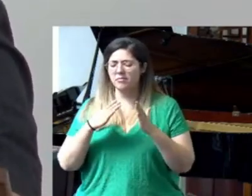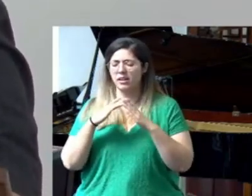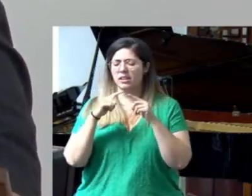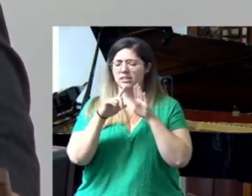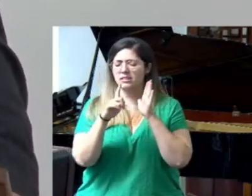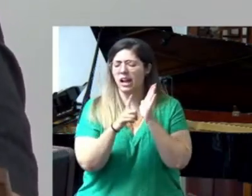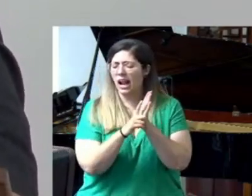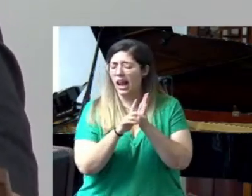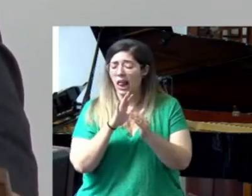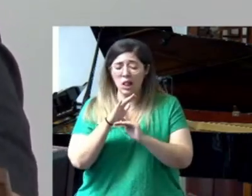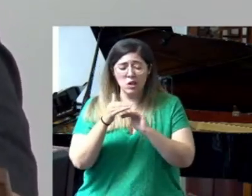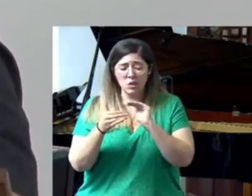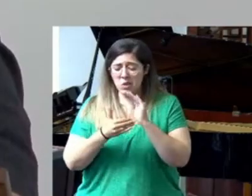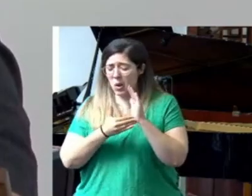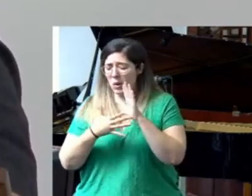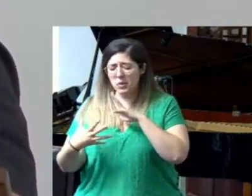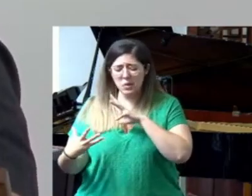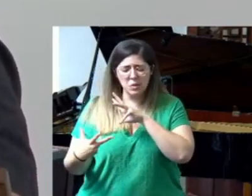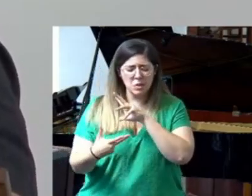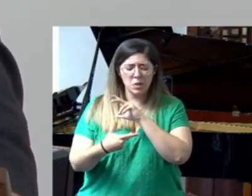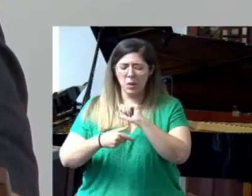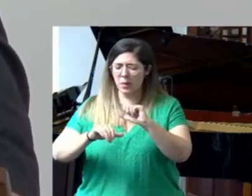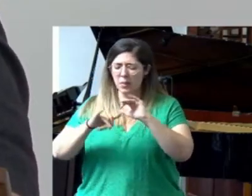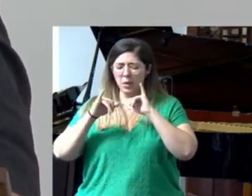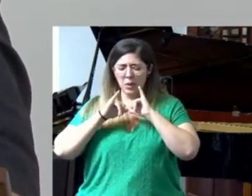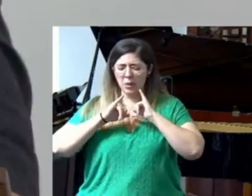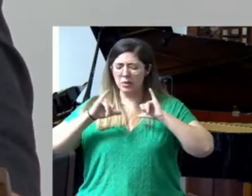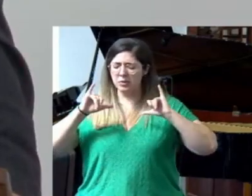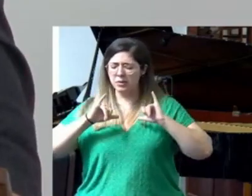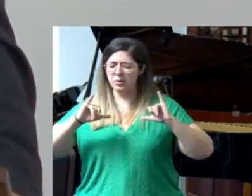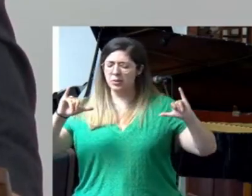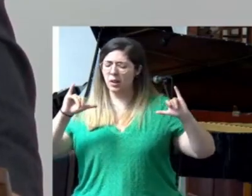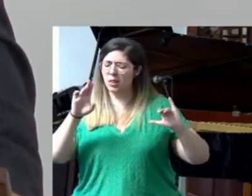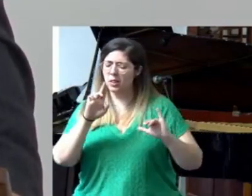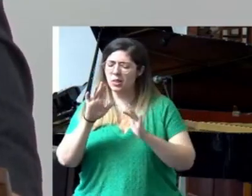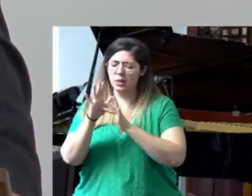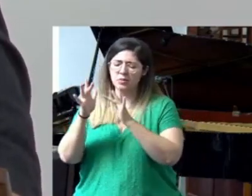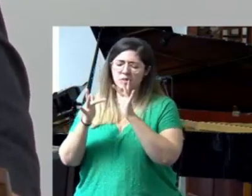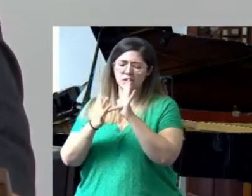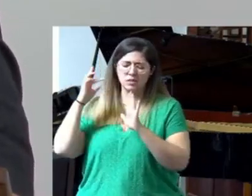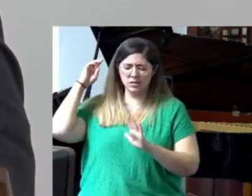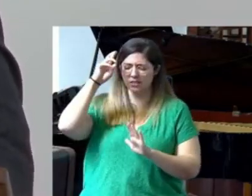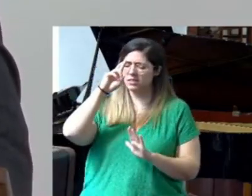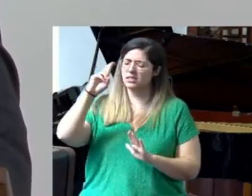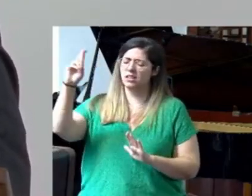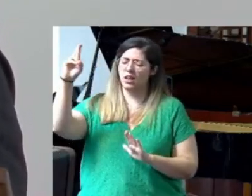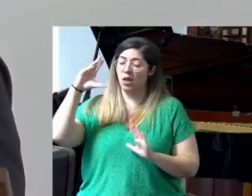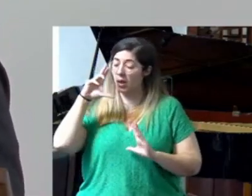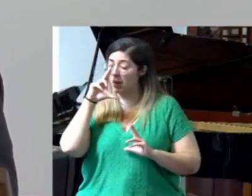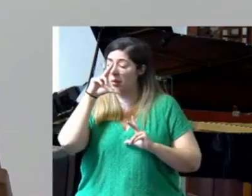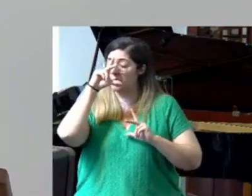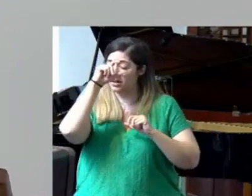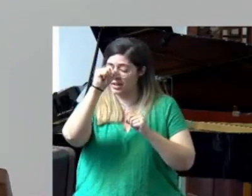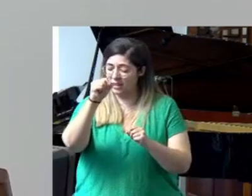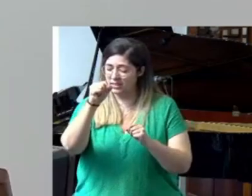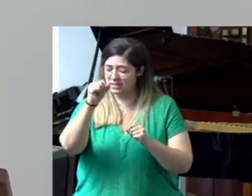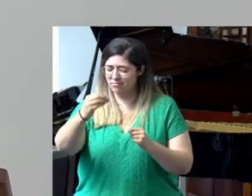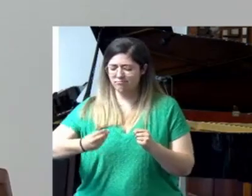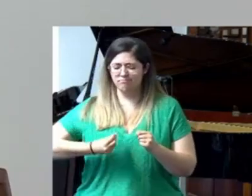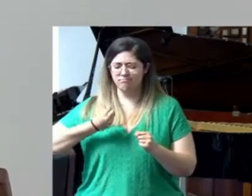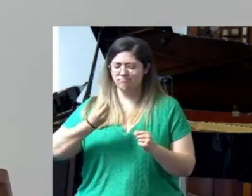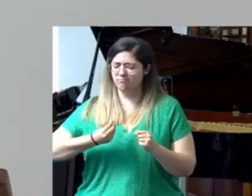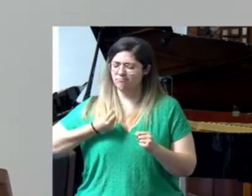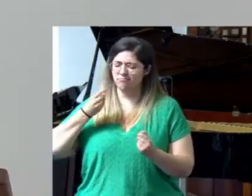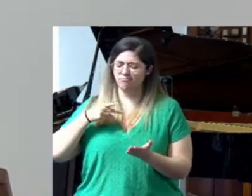de todas as igrejas que professam o nome do Senhor Jesus Cristo como Senhor. Senhor, fortalece os nossos passos